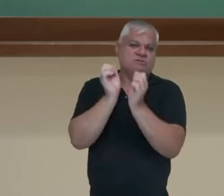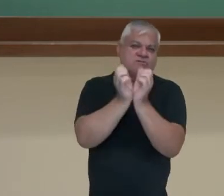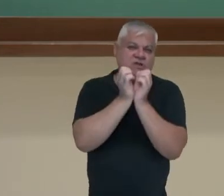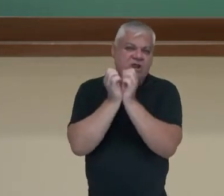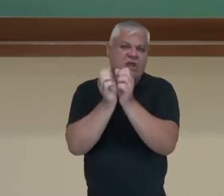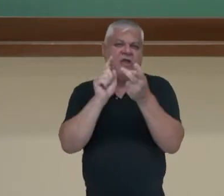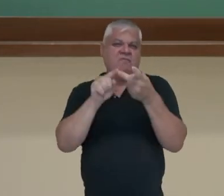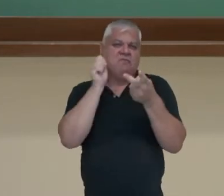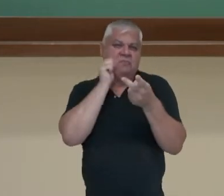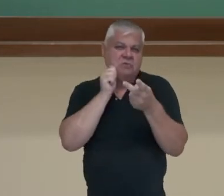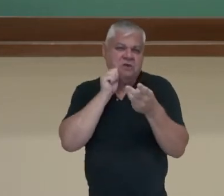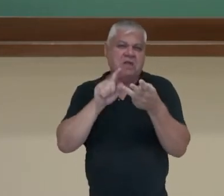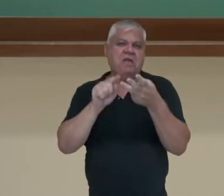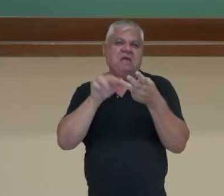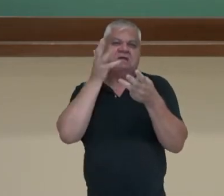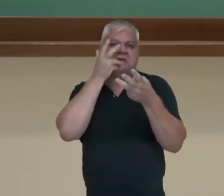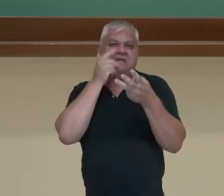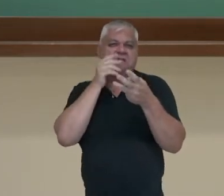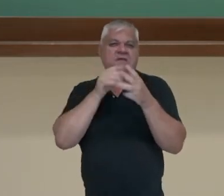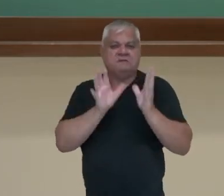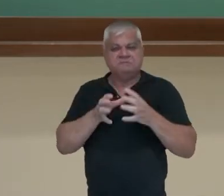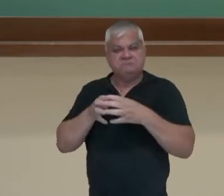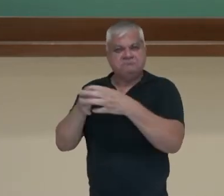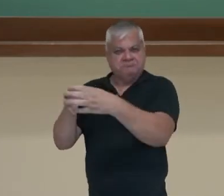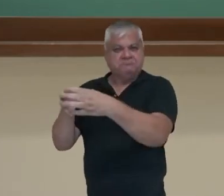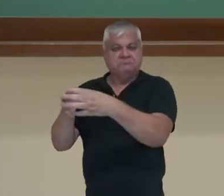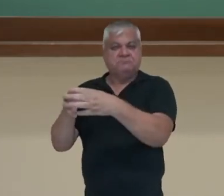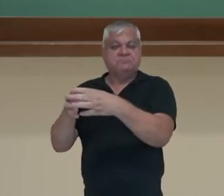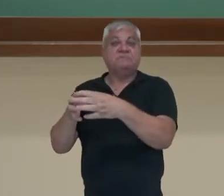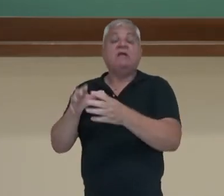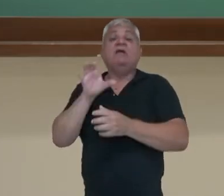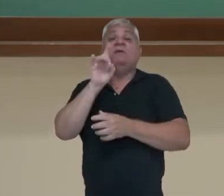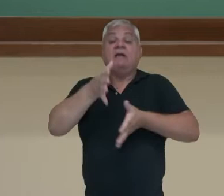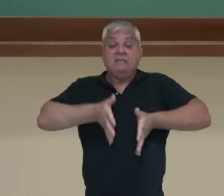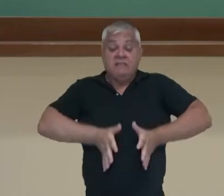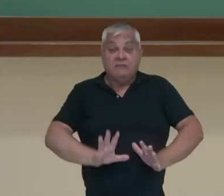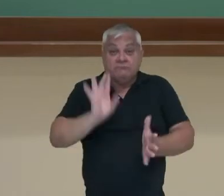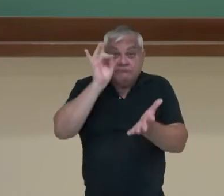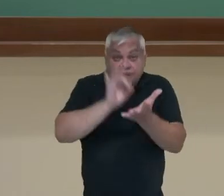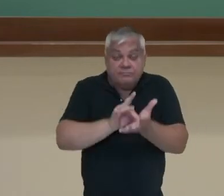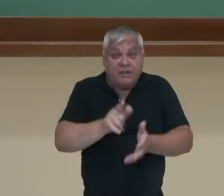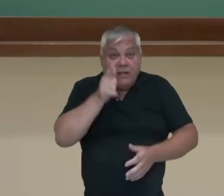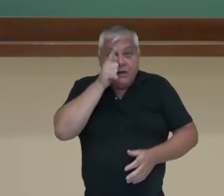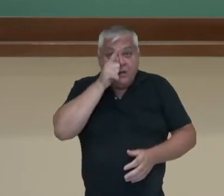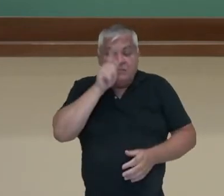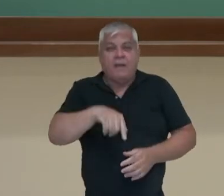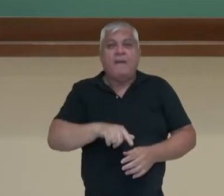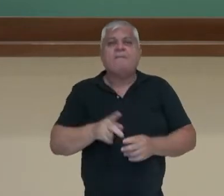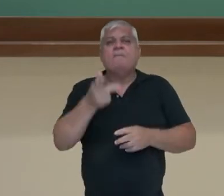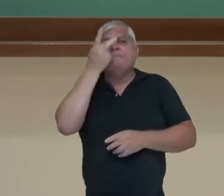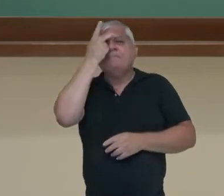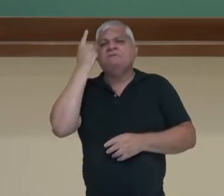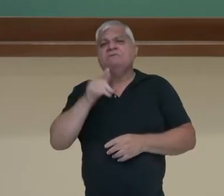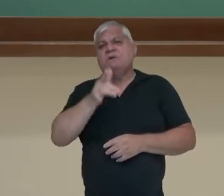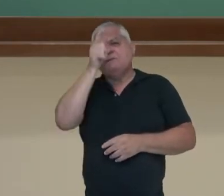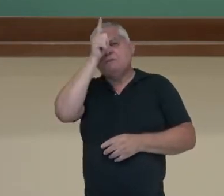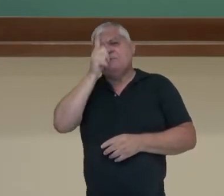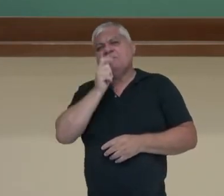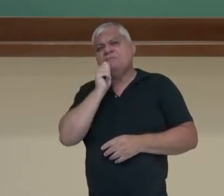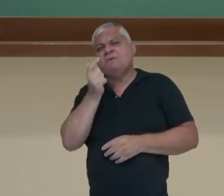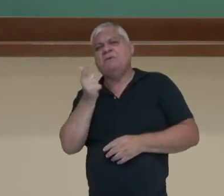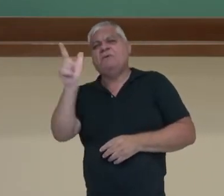os adolescentes não, né? Então, e era nascido na cidade. Um estrangeiro também não era considerado